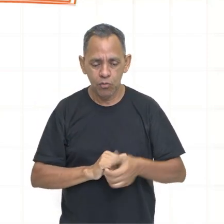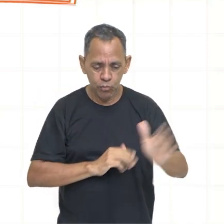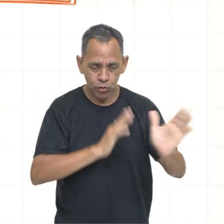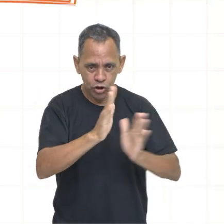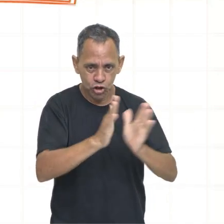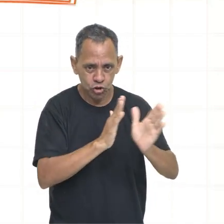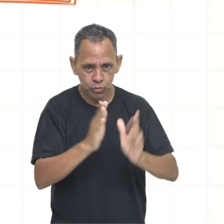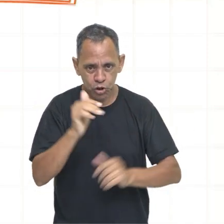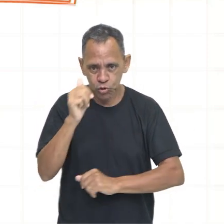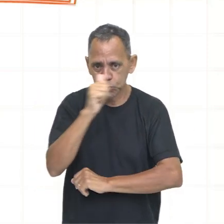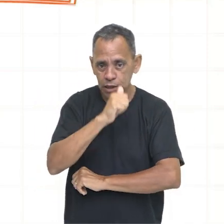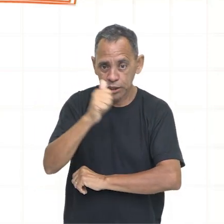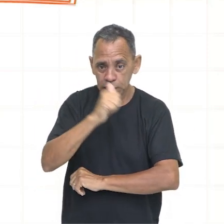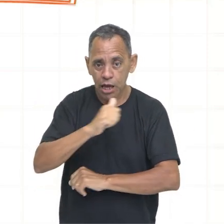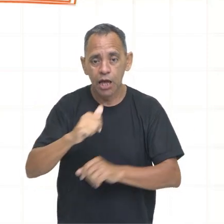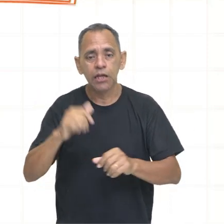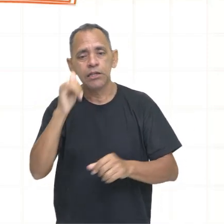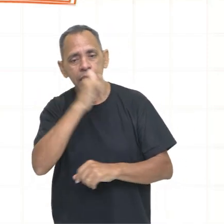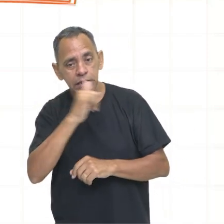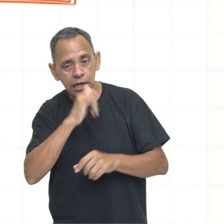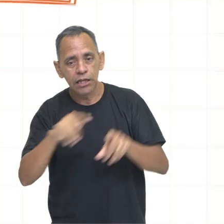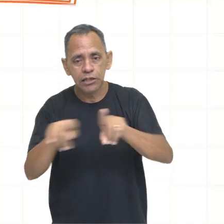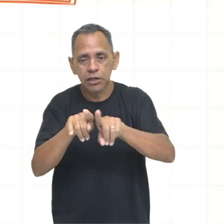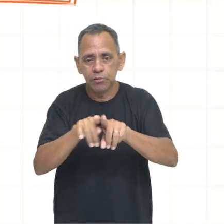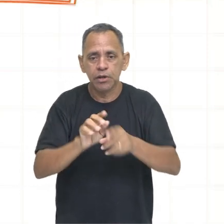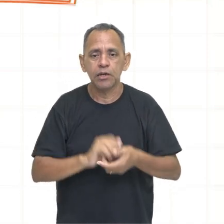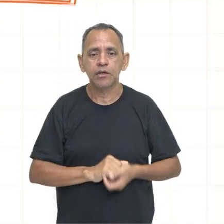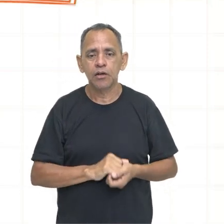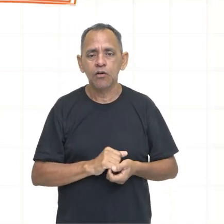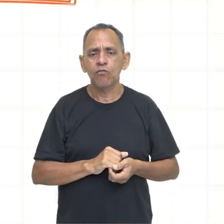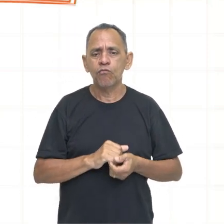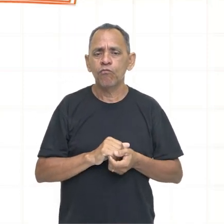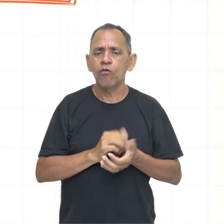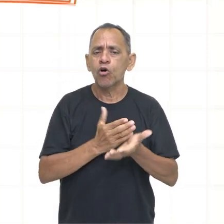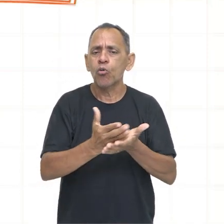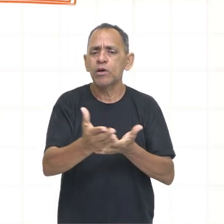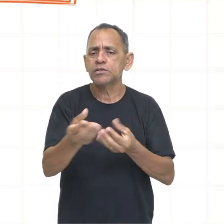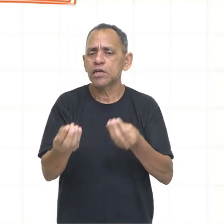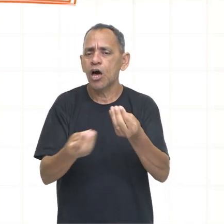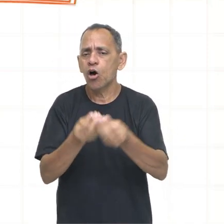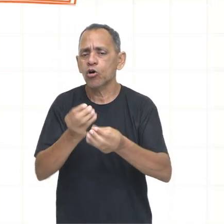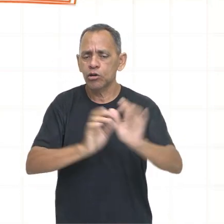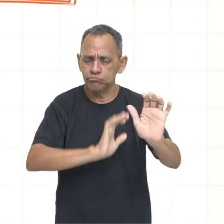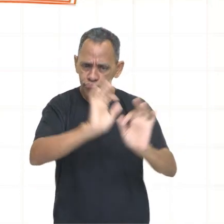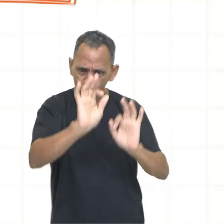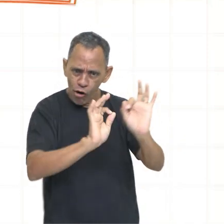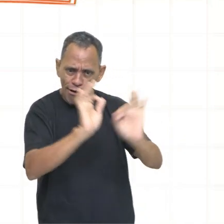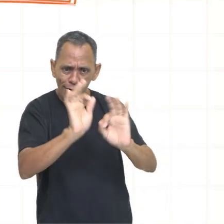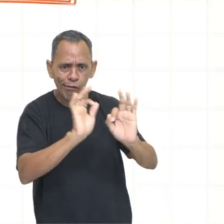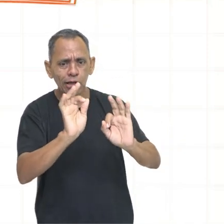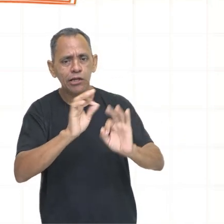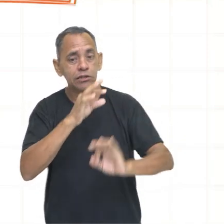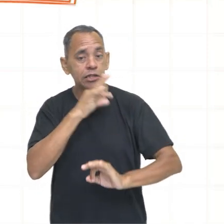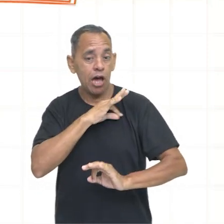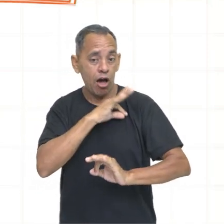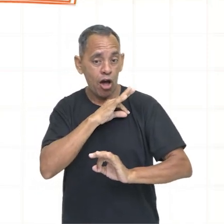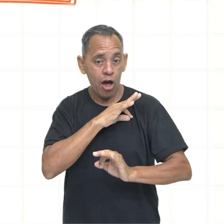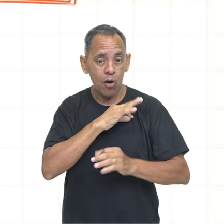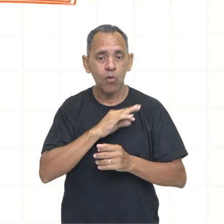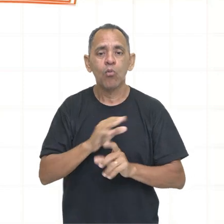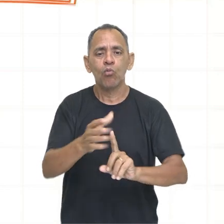italiano. Ele vai criar a OVRA, que é a polícia política fascista, que vai ter ali